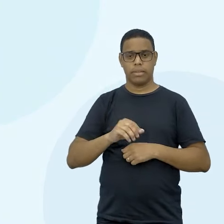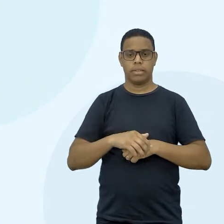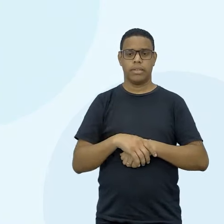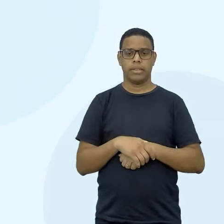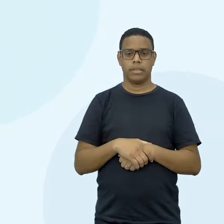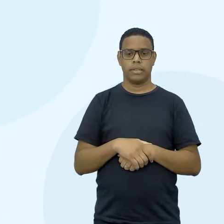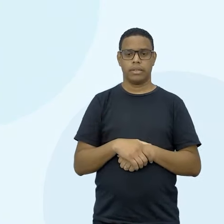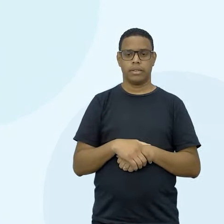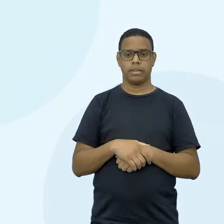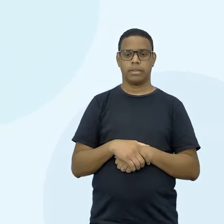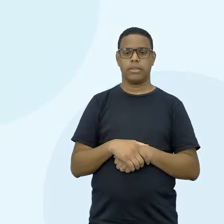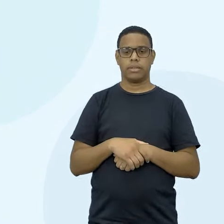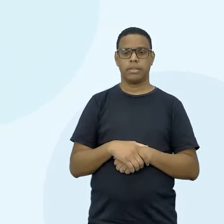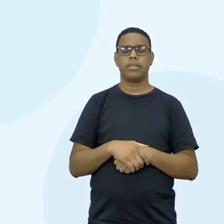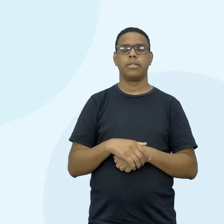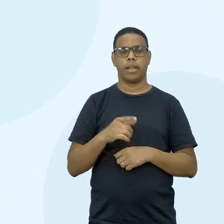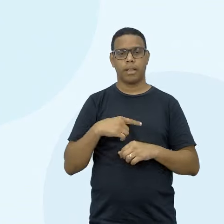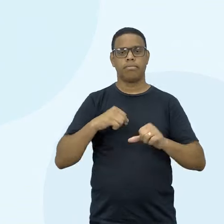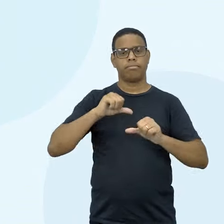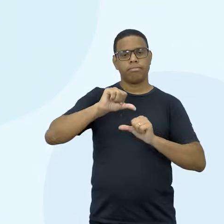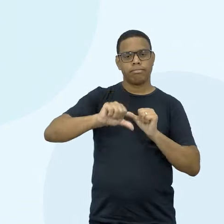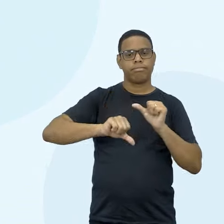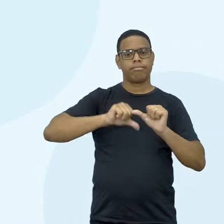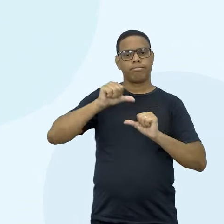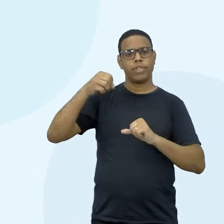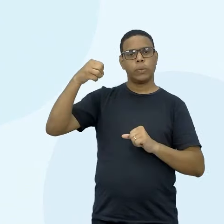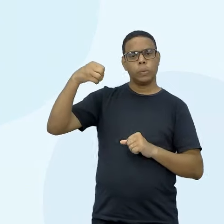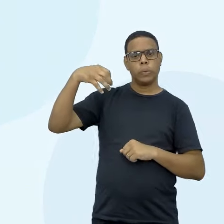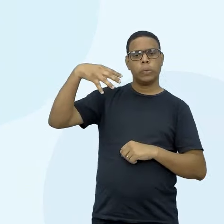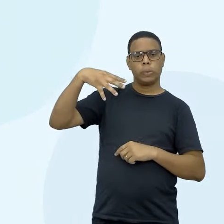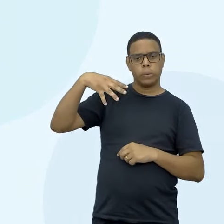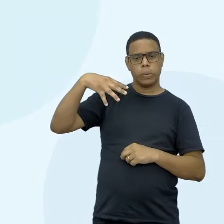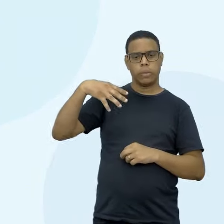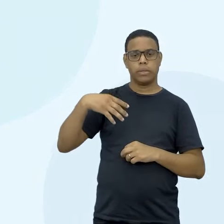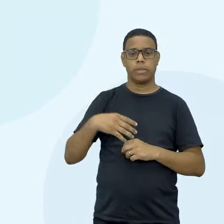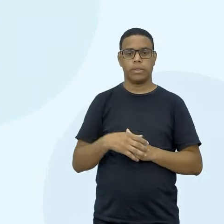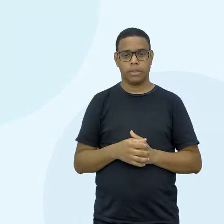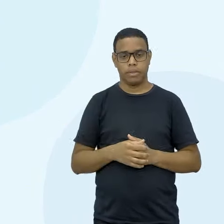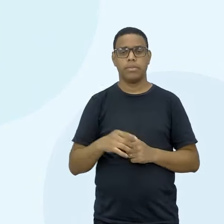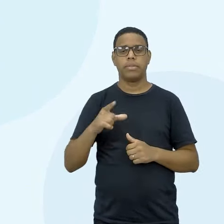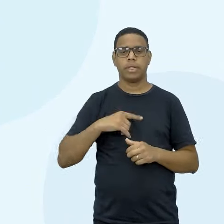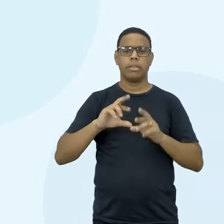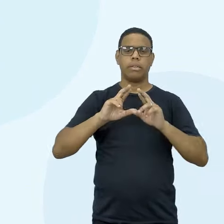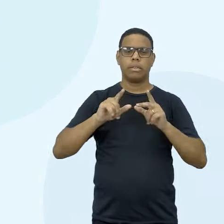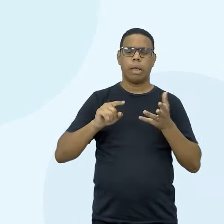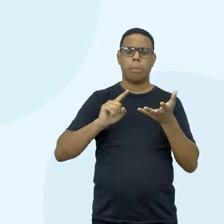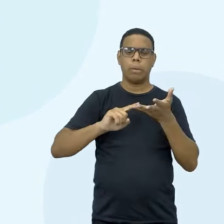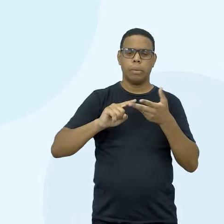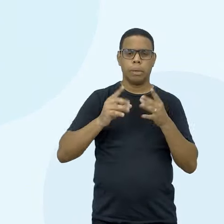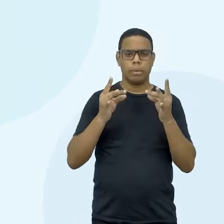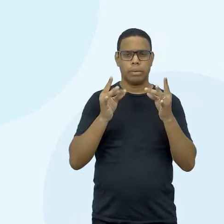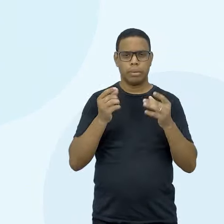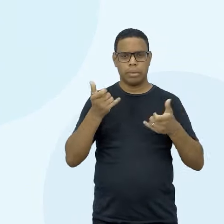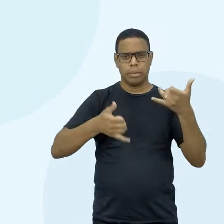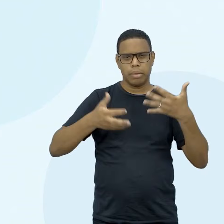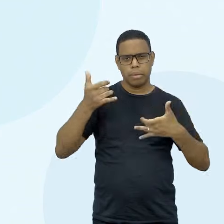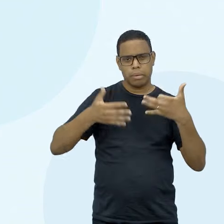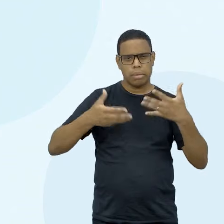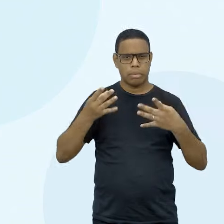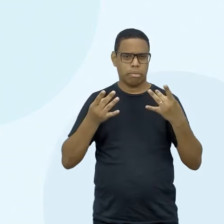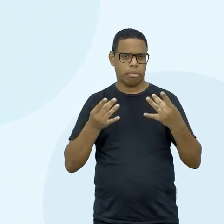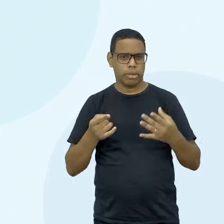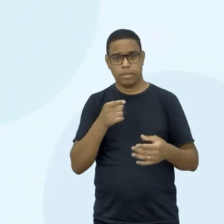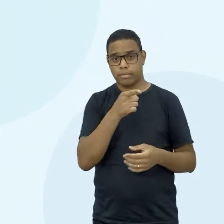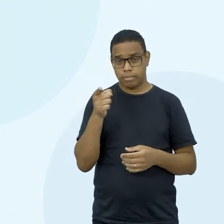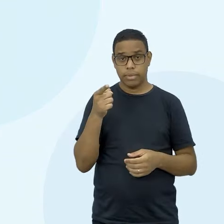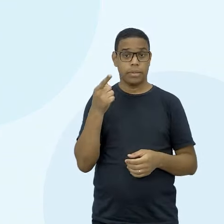a transformação em eletricidade. E aí, rapaz, tem vários detalhes que a gente falou a respeito disso que você